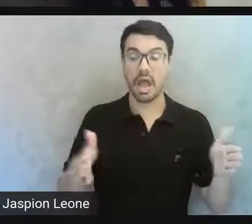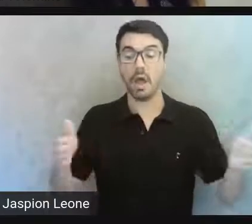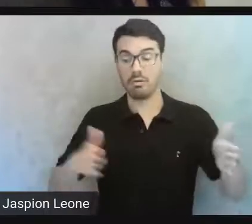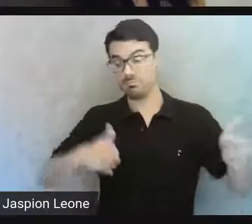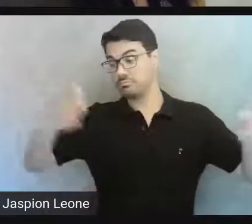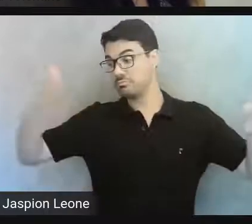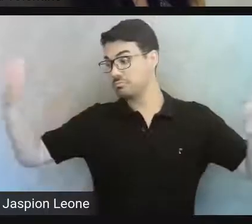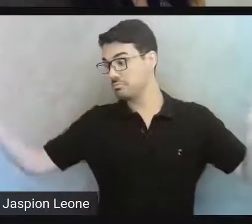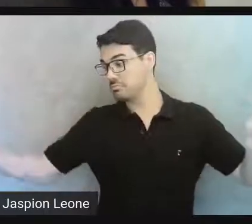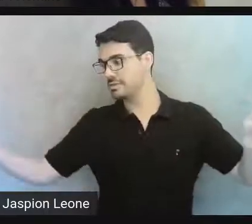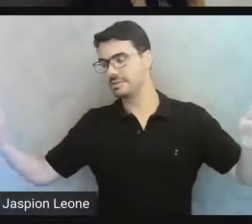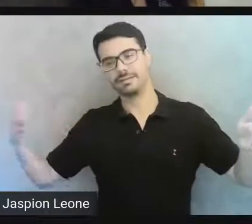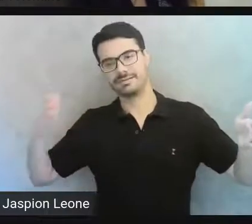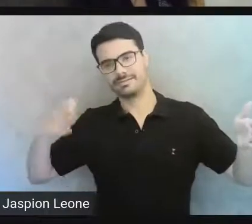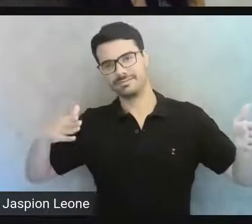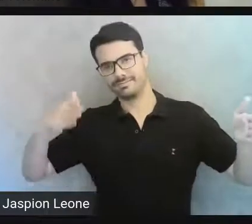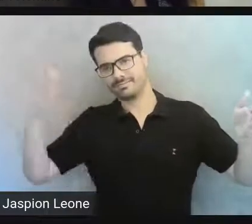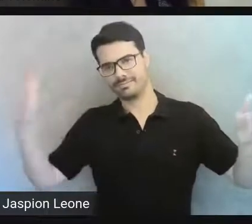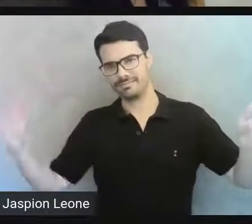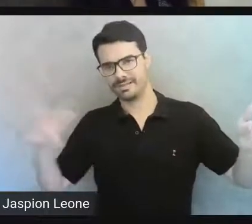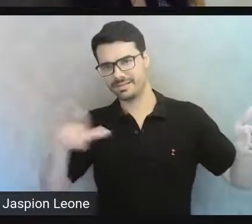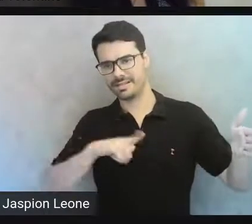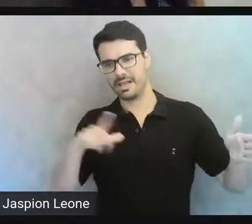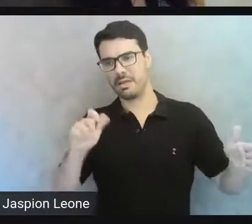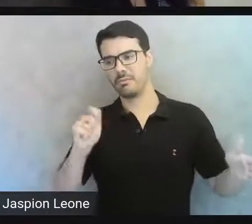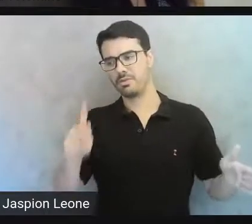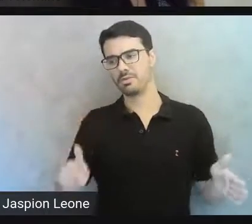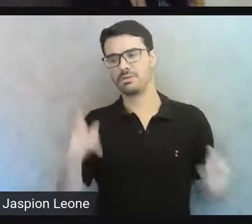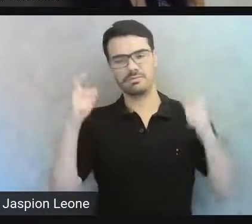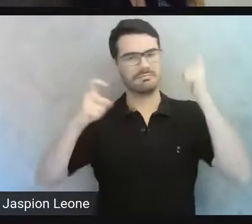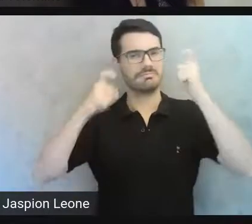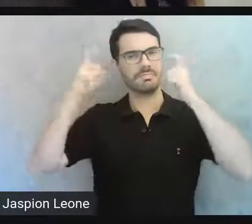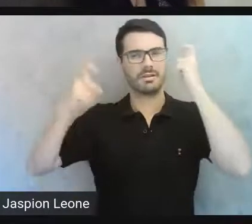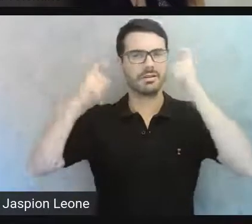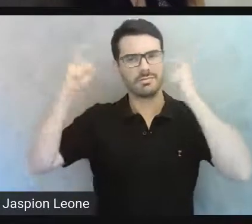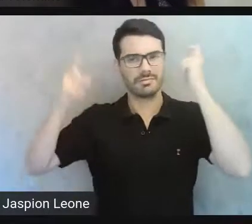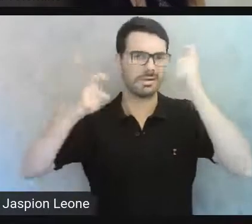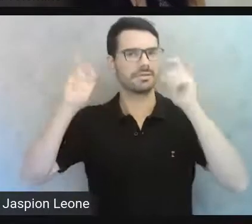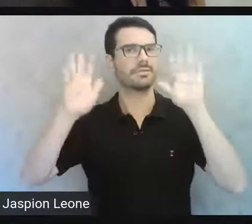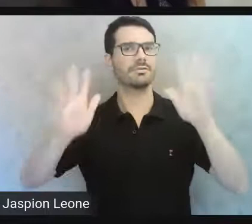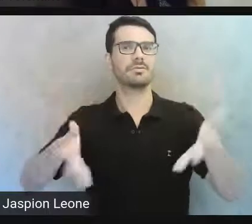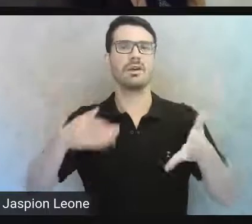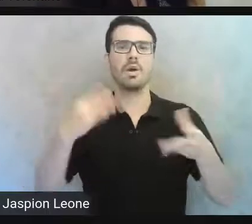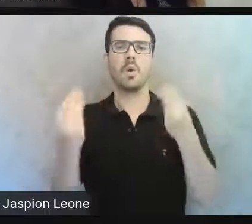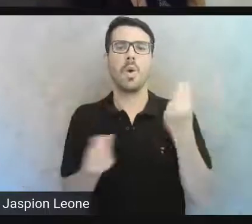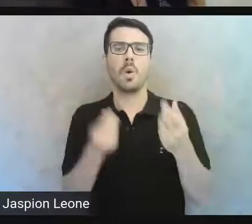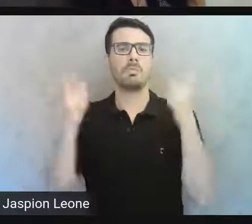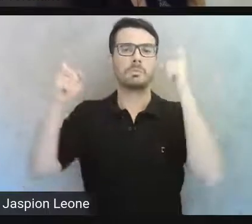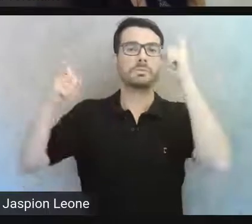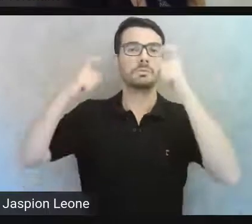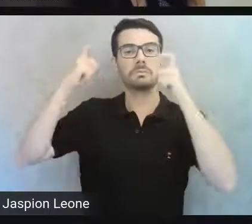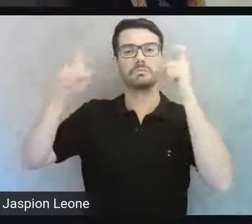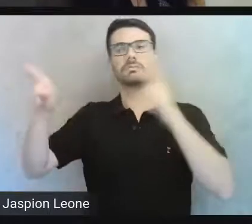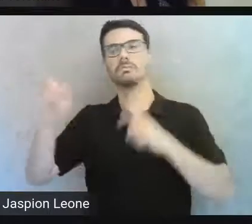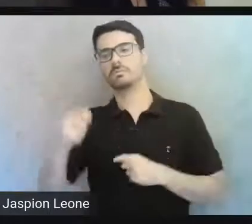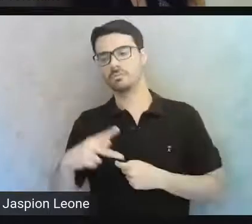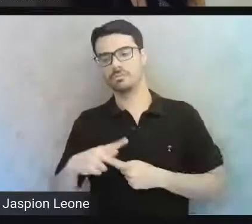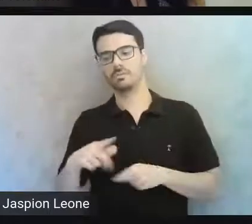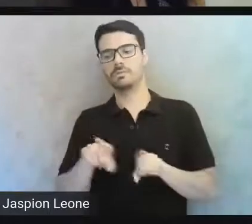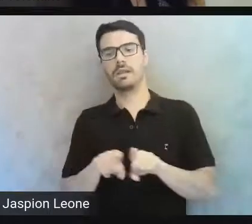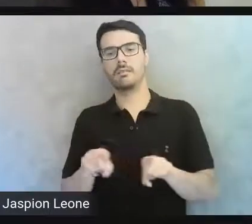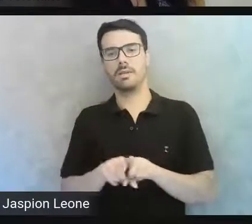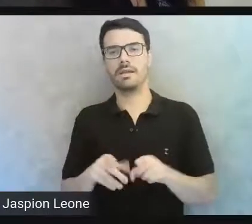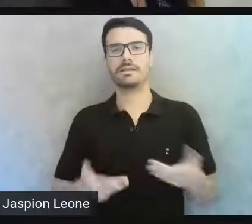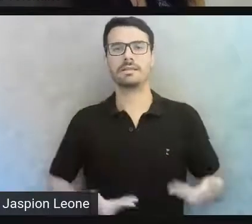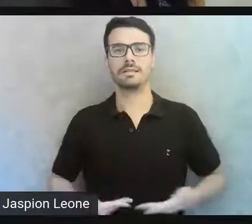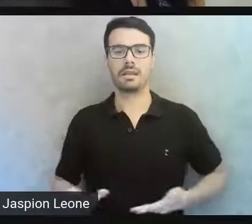de 5 anos, né, a gente tem a aposentadoria, que é uma preocupação, né, muito grande, né, das famílias, de uma forma geral, do servidor público também, de